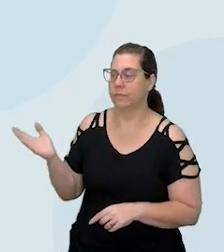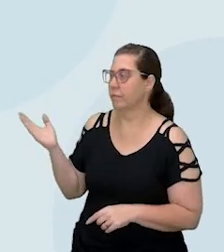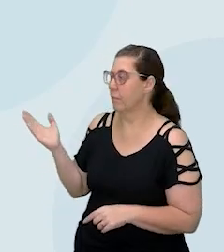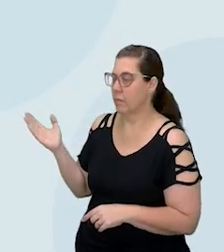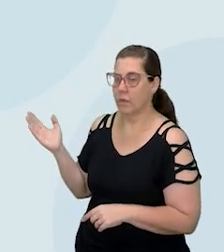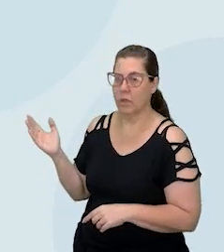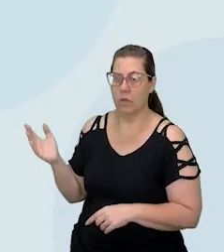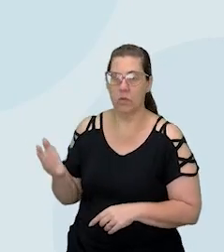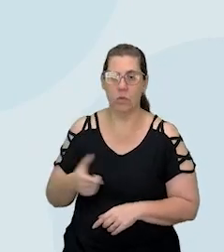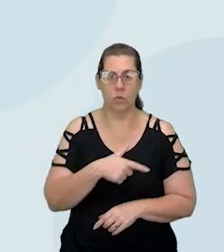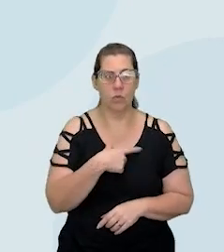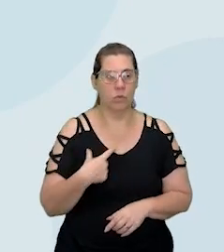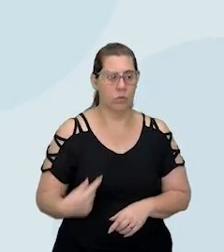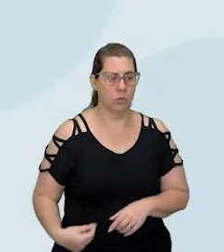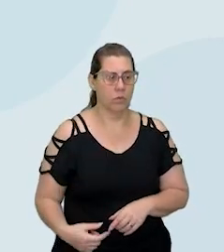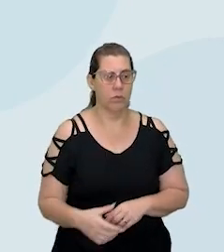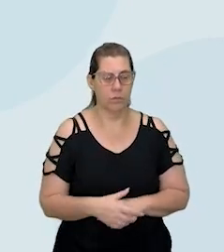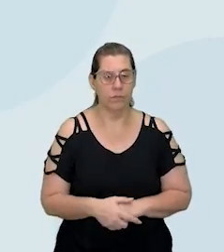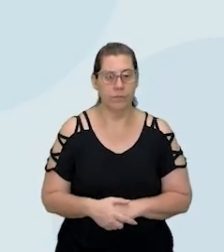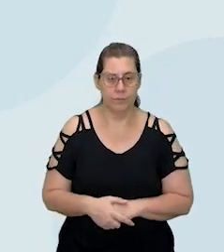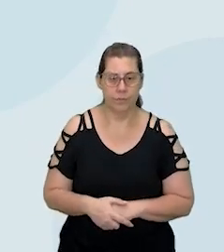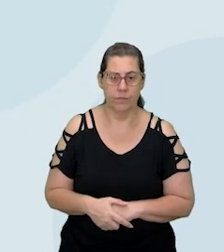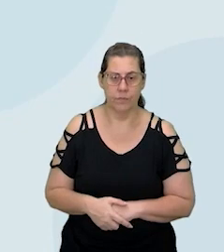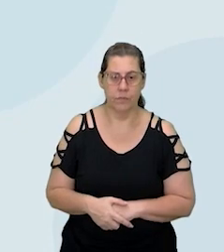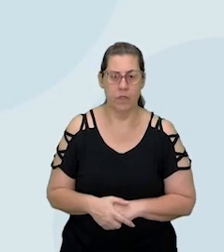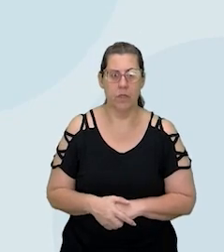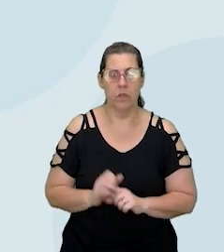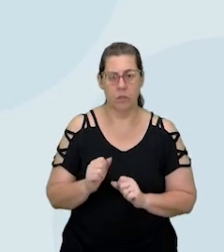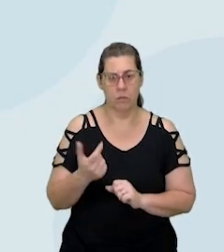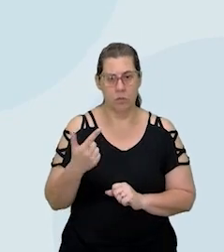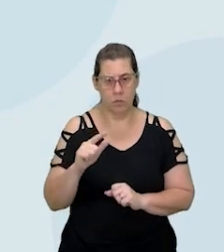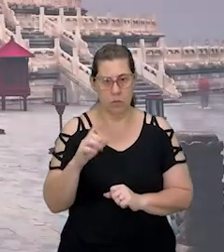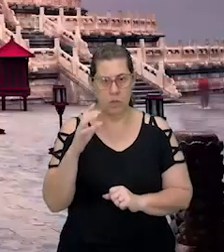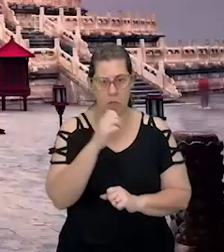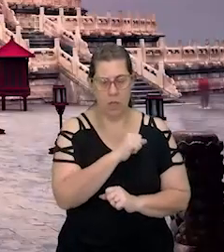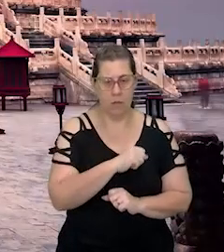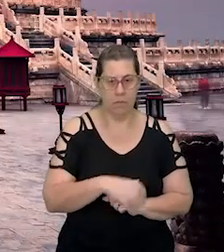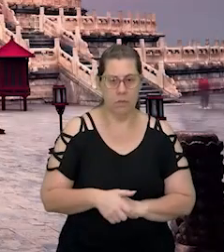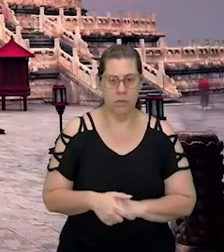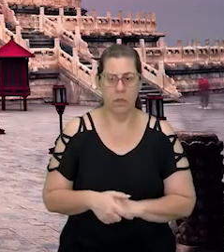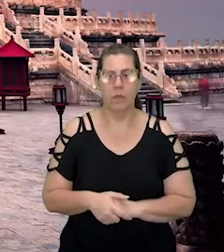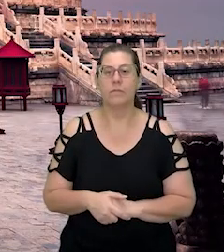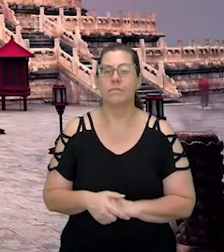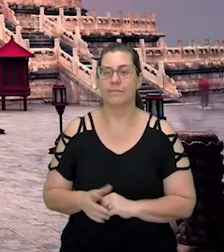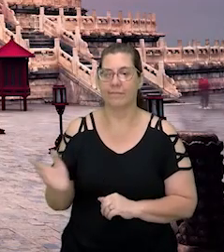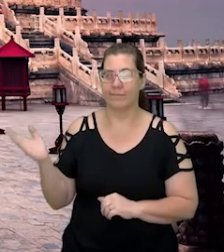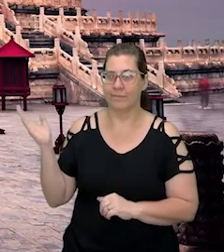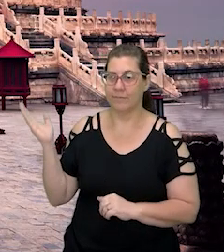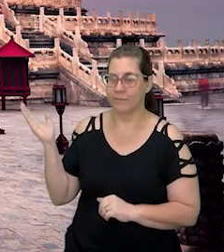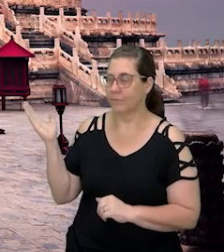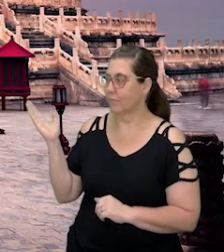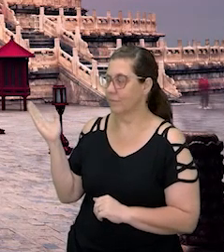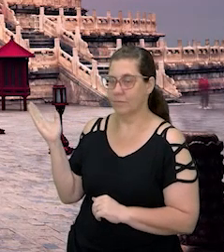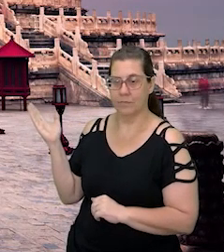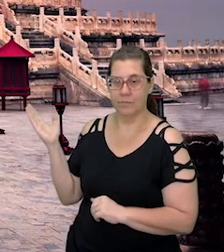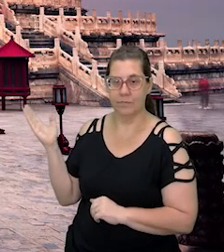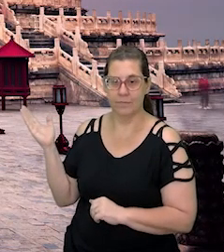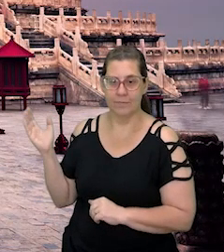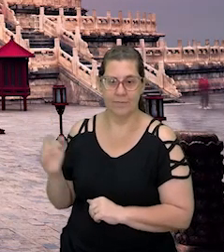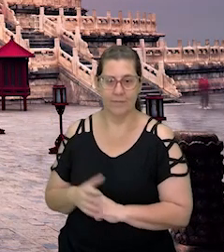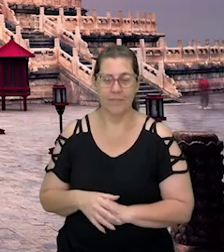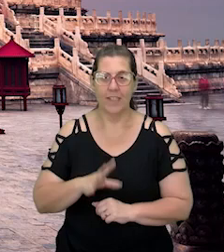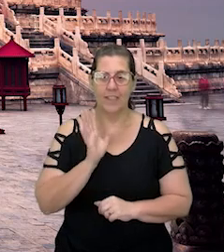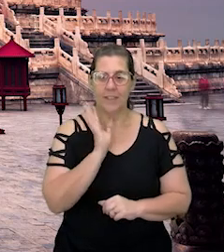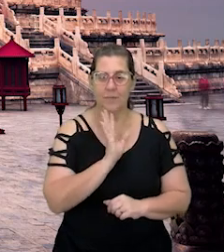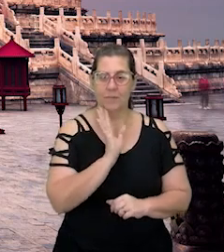China, lugares bem bacanas e diferentes. Será que dá para passar uma a uma rapidinho ou não? Ah lá, olha só, professor Washington, já pensou gravar